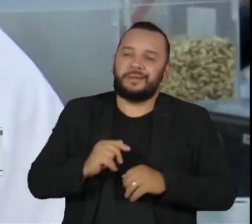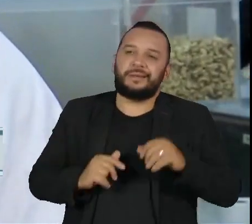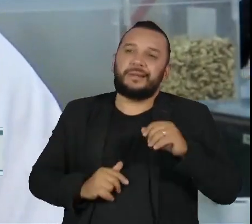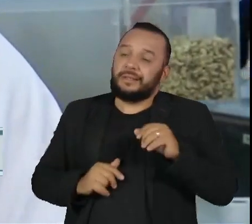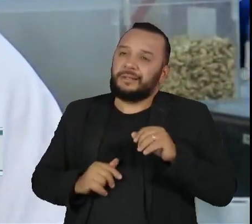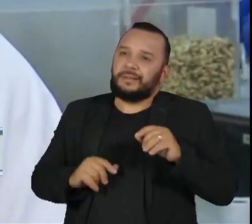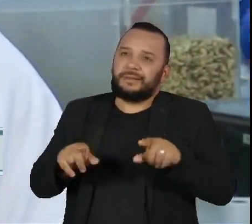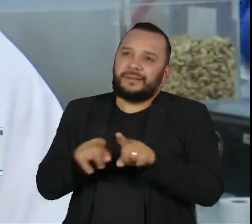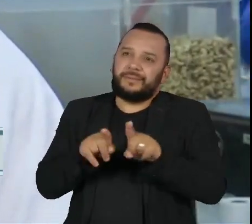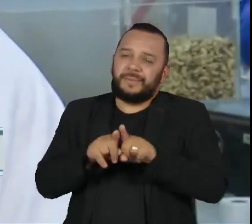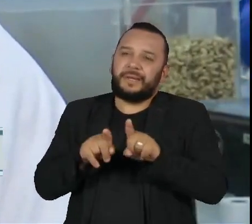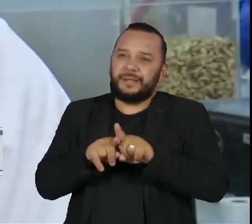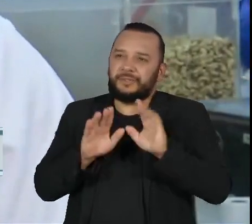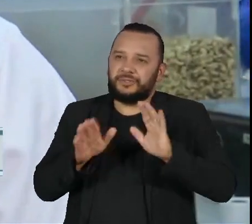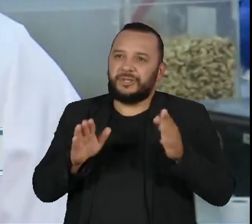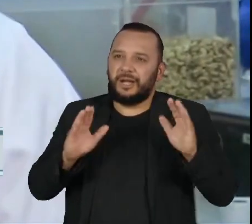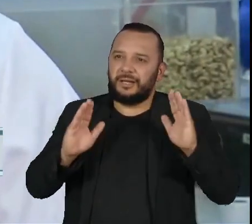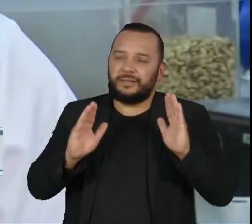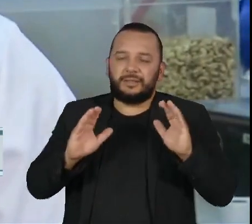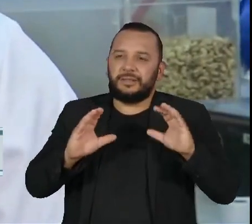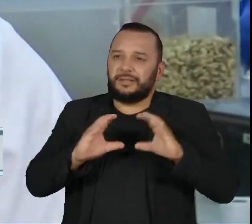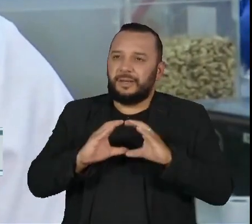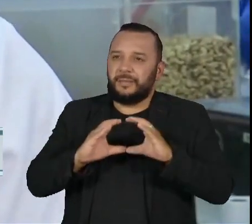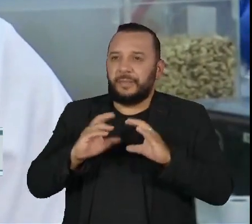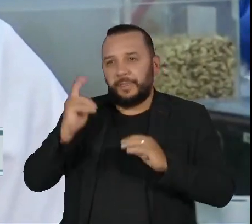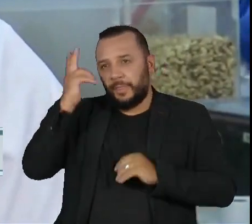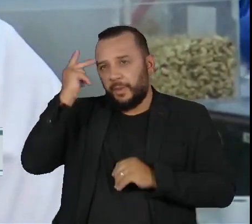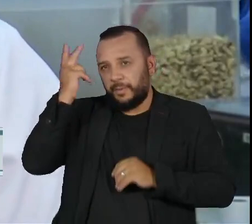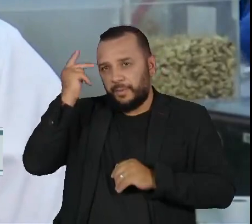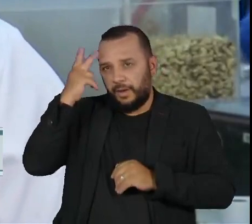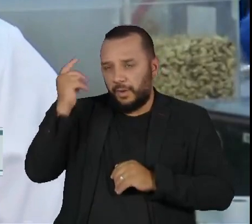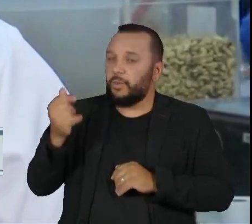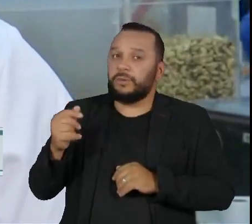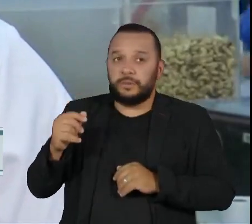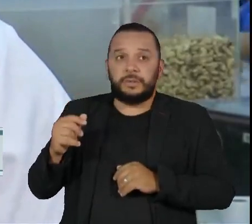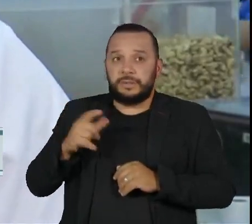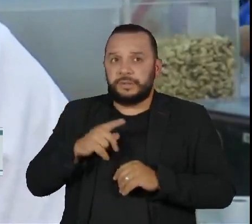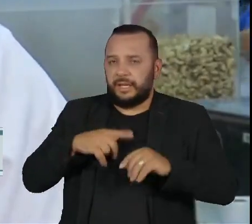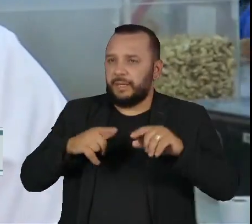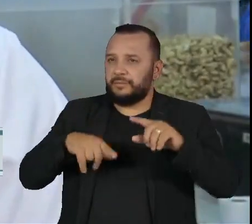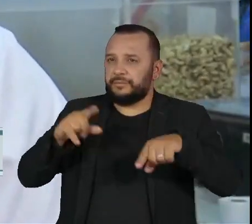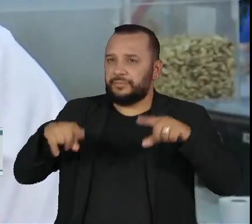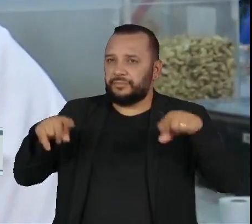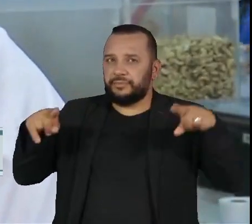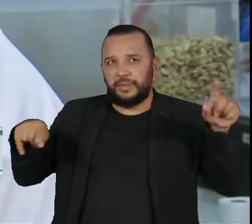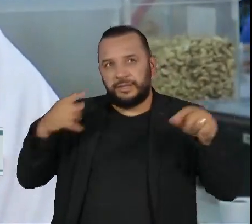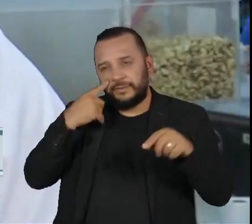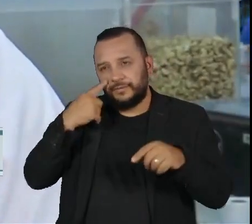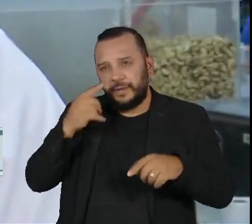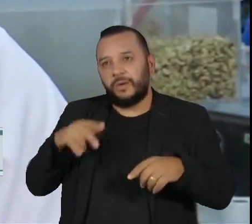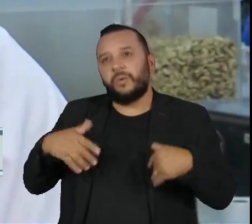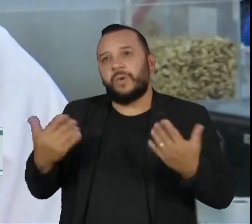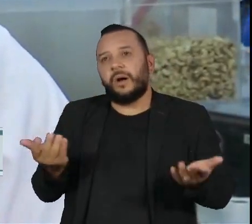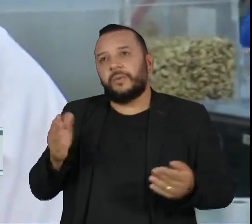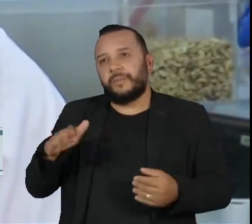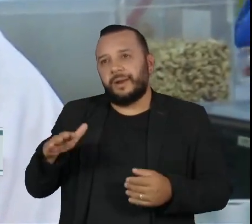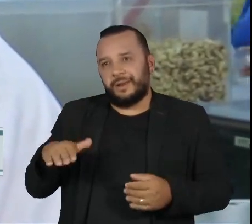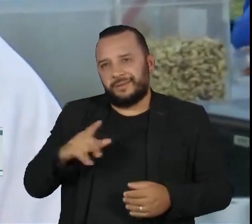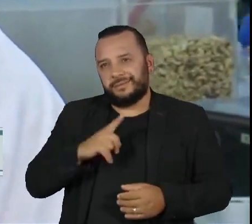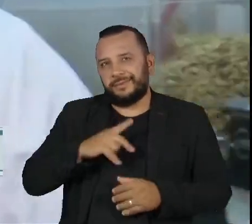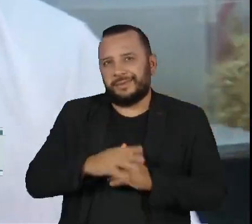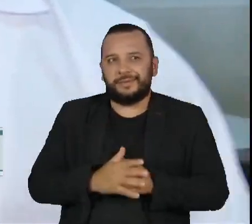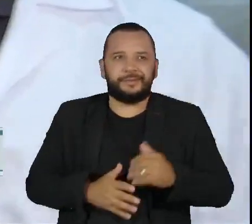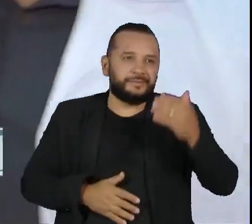de tamanho tradicional também. São pequenas mudanças que diminuem muito o valor do quilo. Ok, obrigada pela